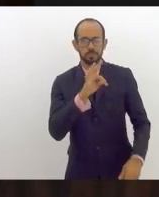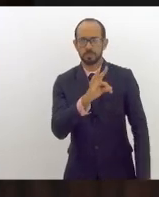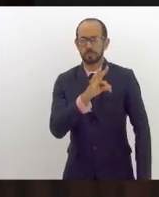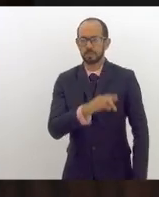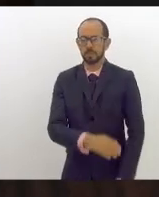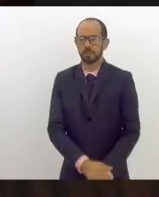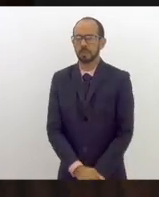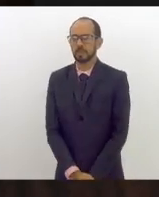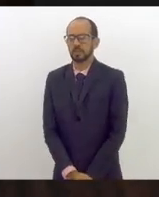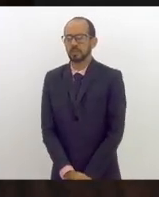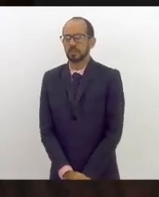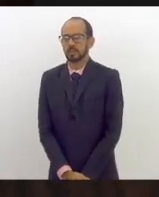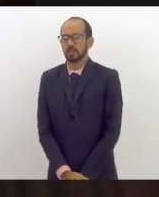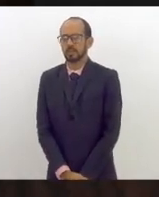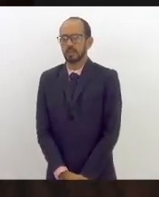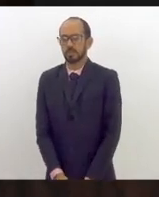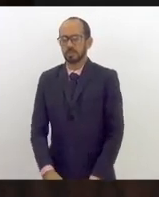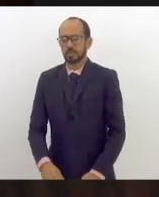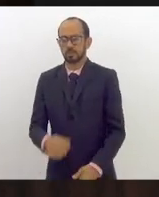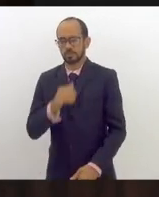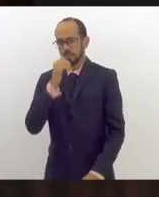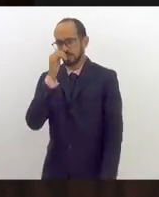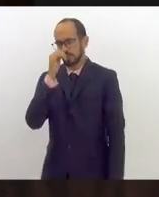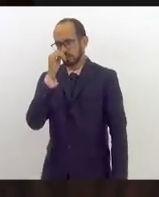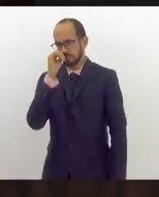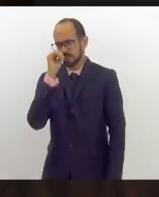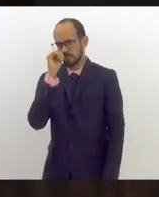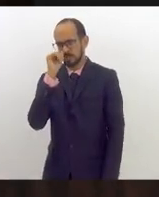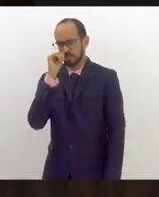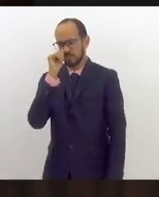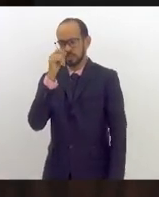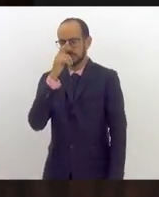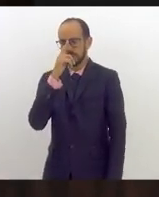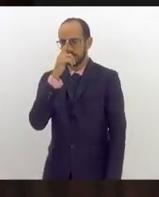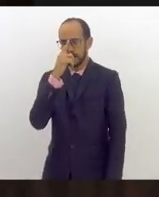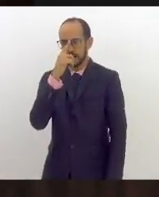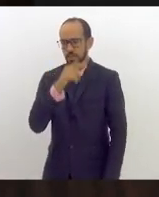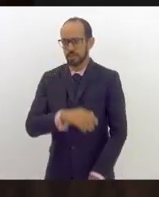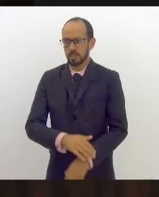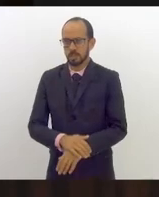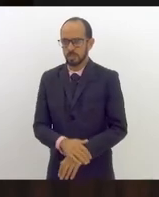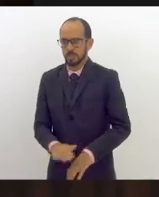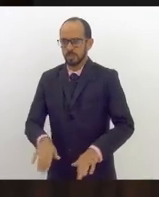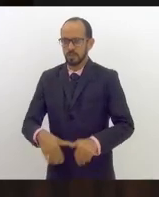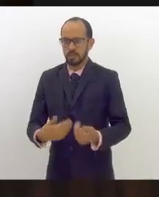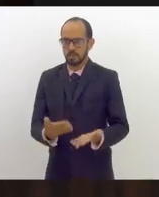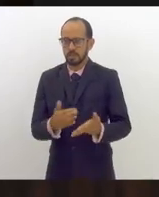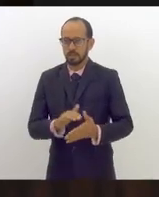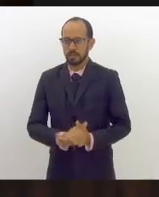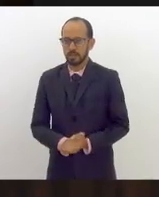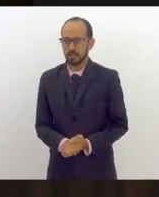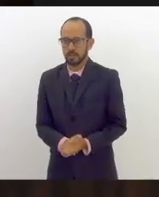também ninguém não PDT mata também não mas ninguém o então